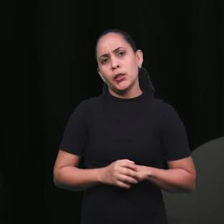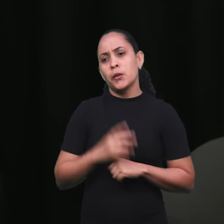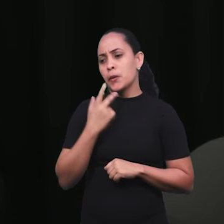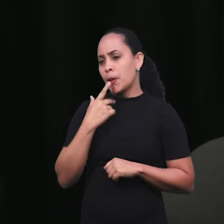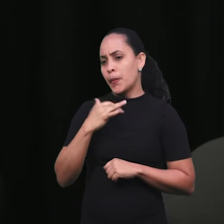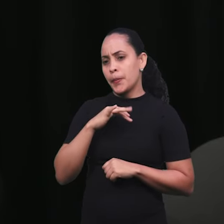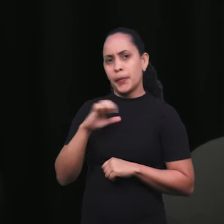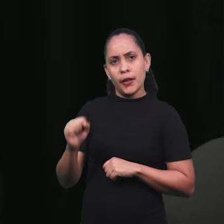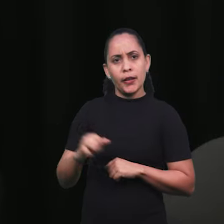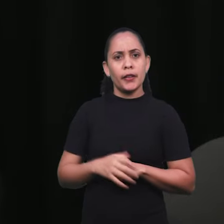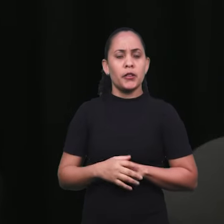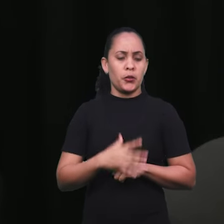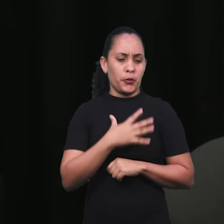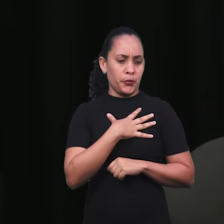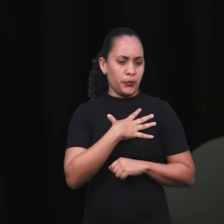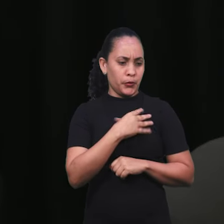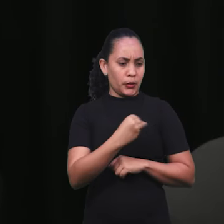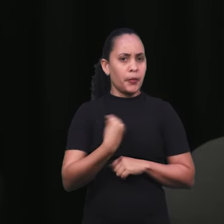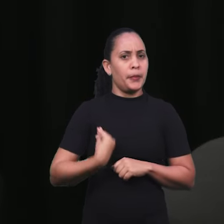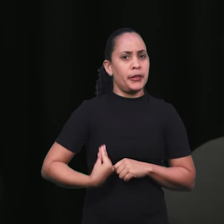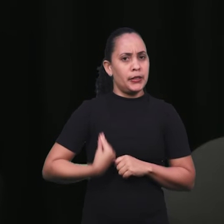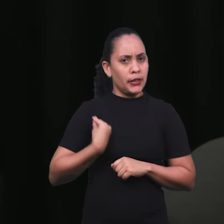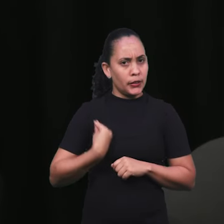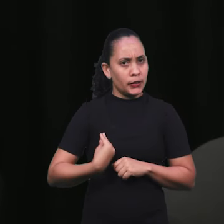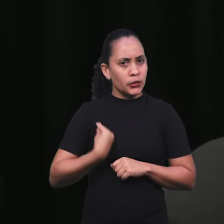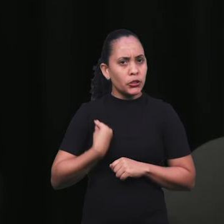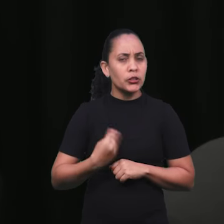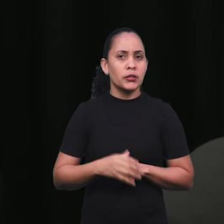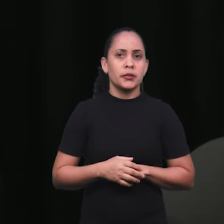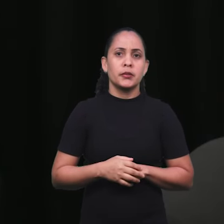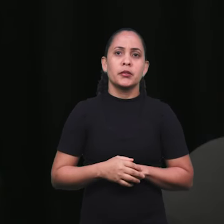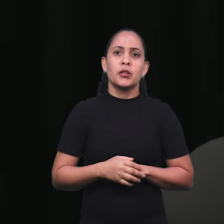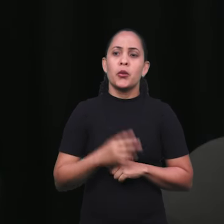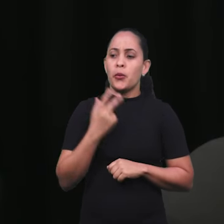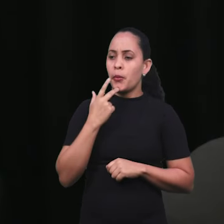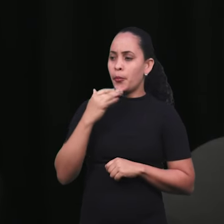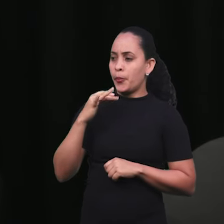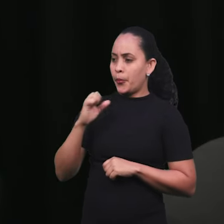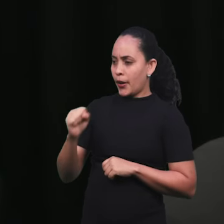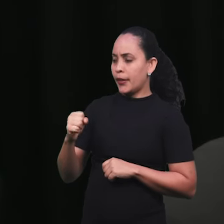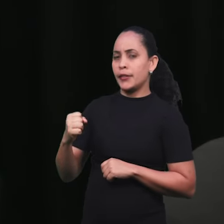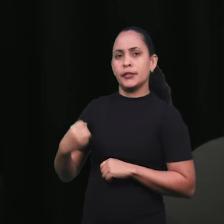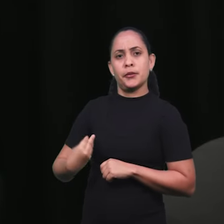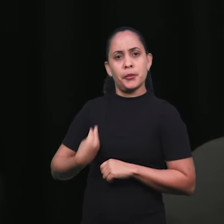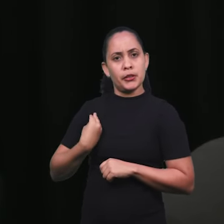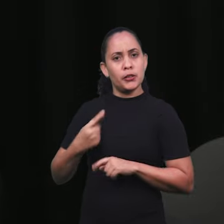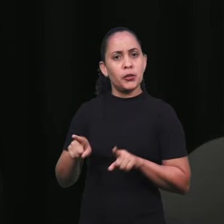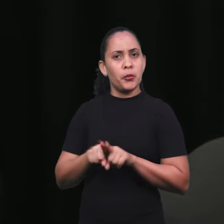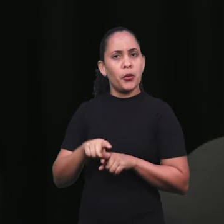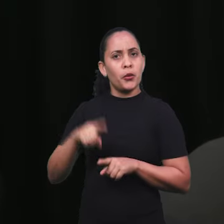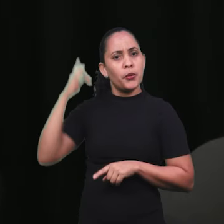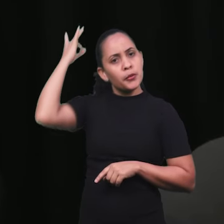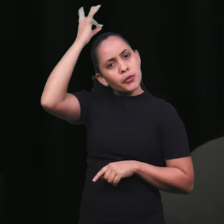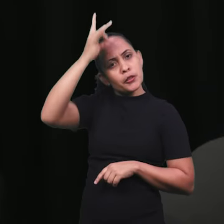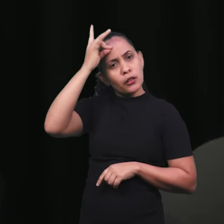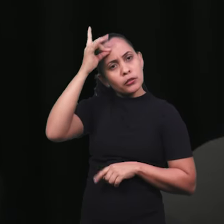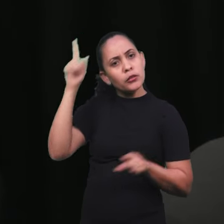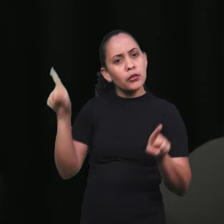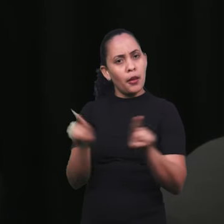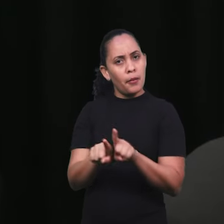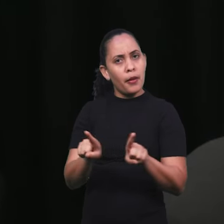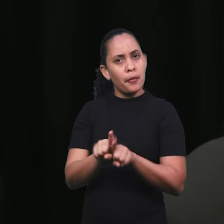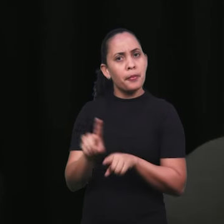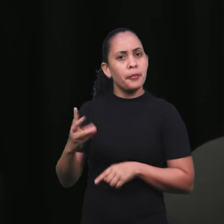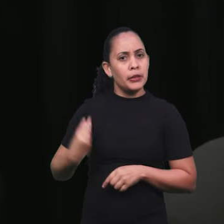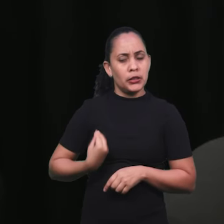presente, com o Pai, o Filho estava presente, o Espírito. Na dispensação do Filho, o Pai estava presente, o Espírito, e agora na última